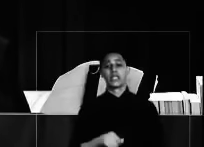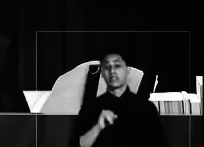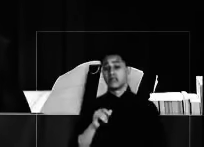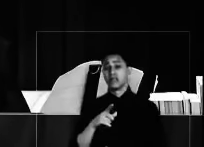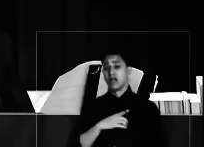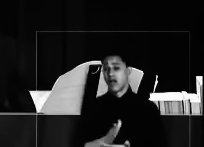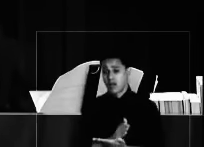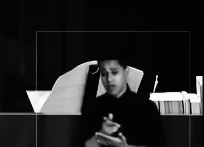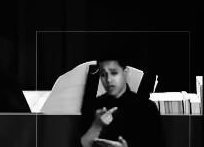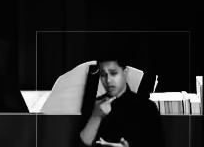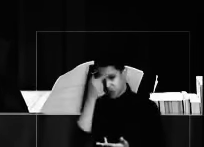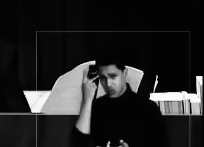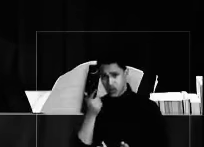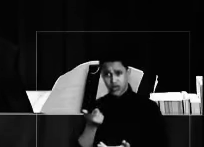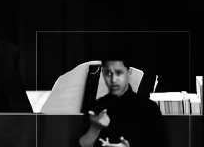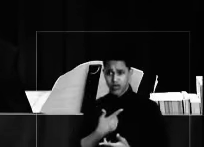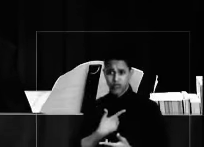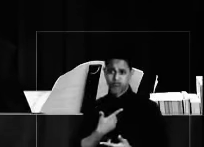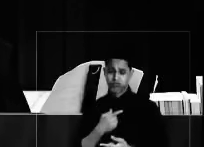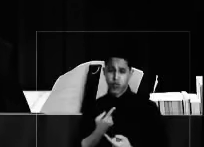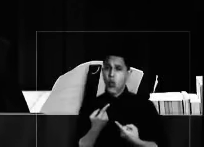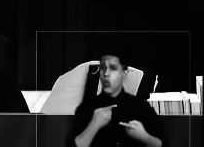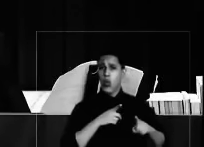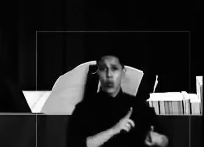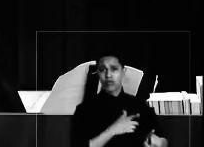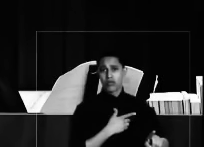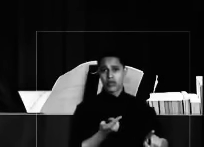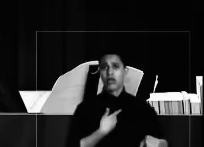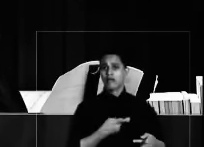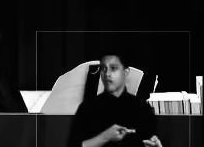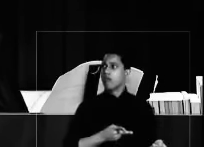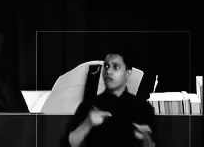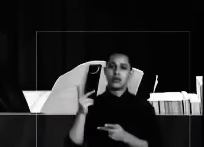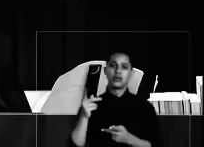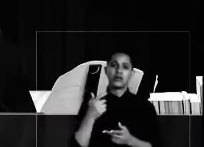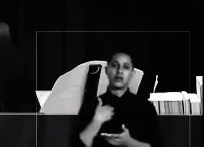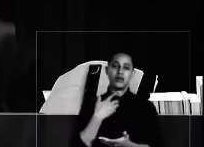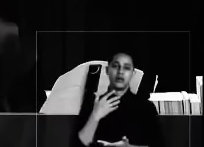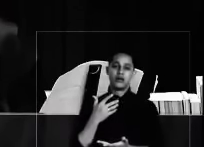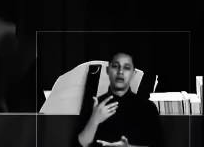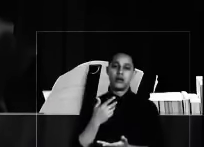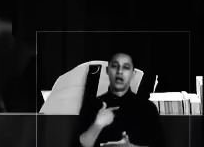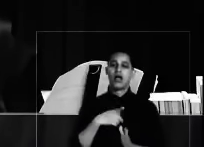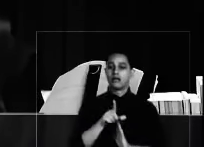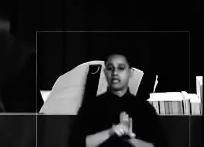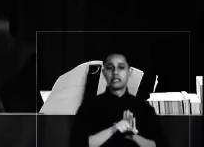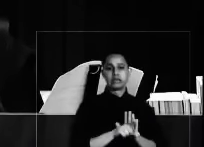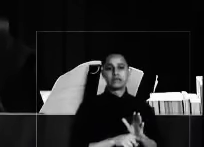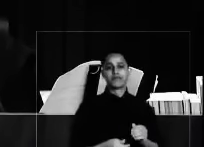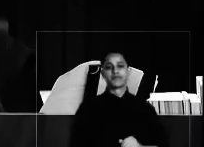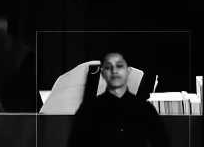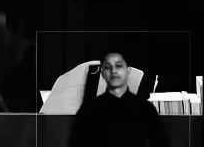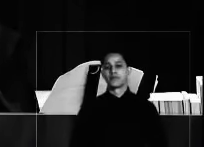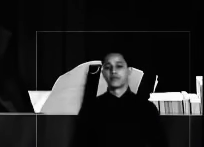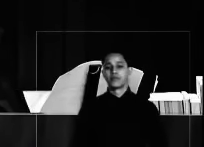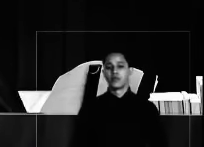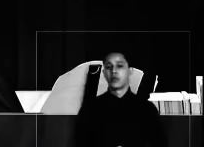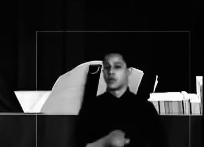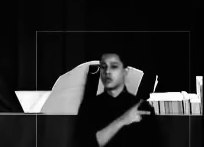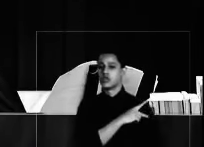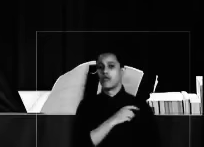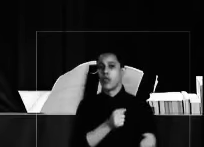ilegalmente na prisão por sei lá quantos meses já. Ilegalmente. Todo mundo sabe que é ilegal.